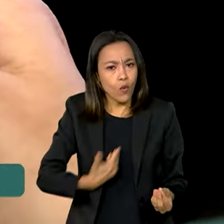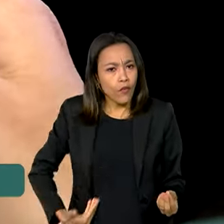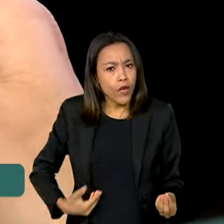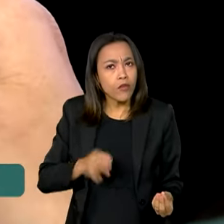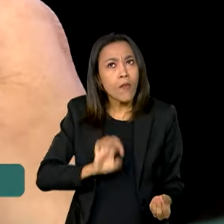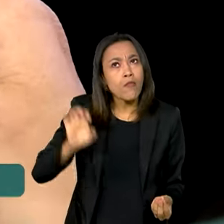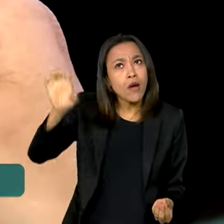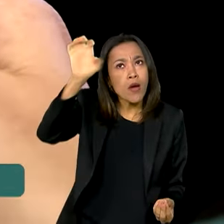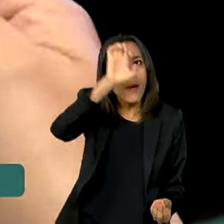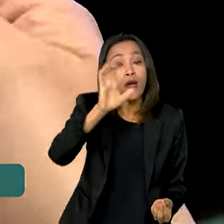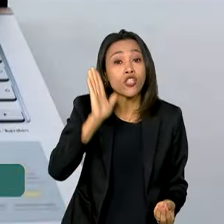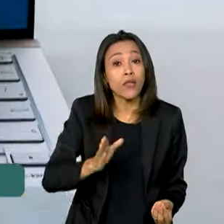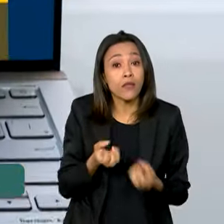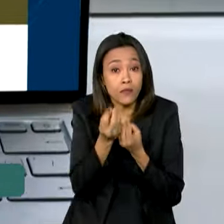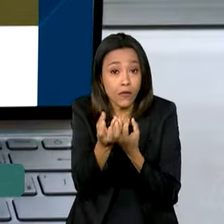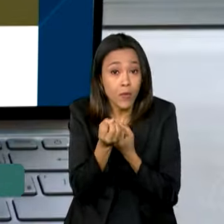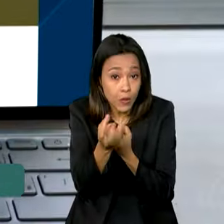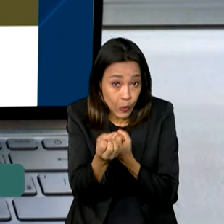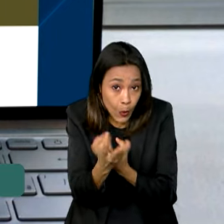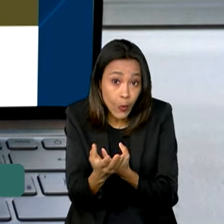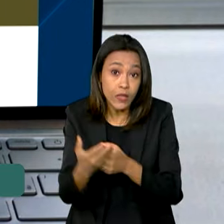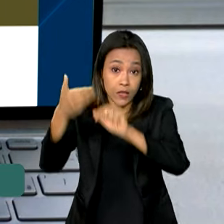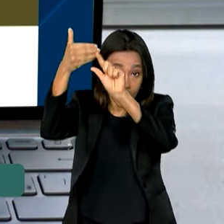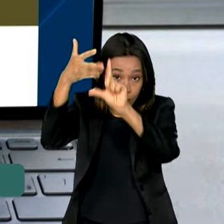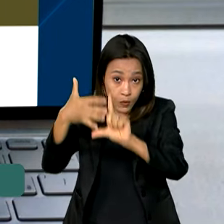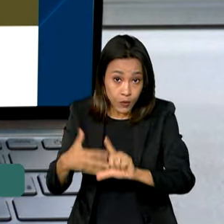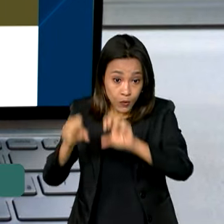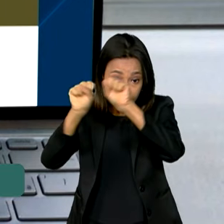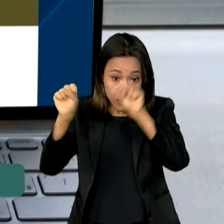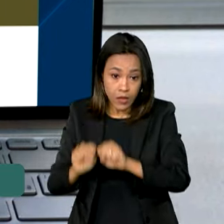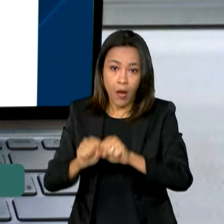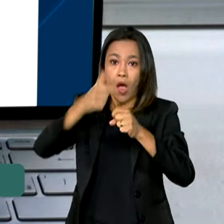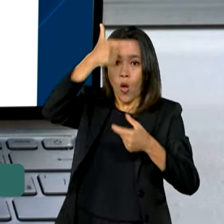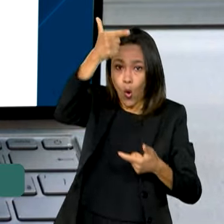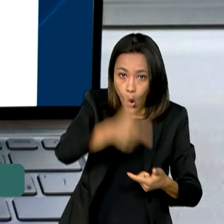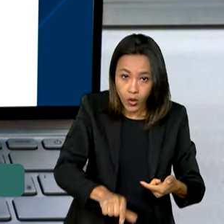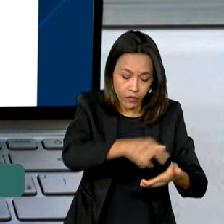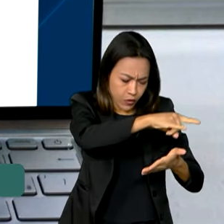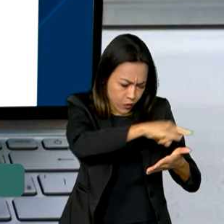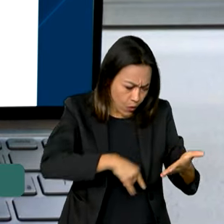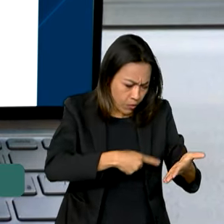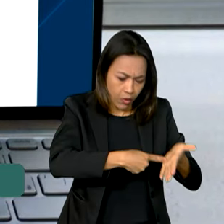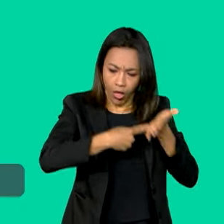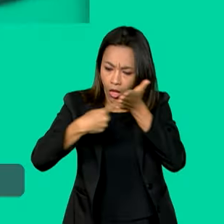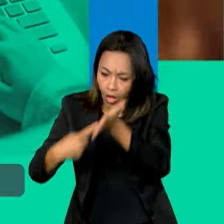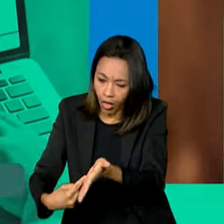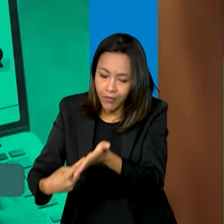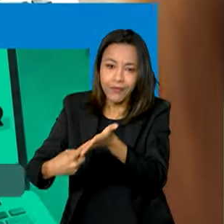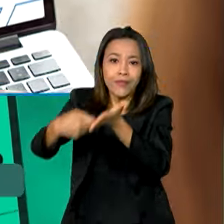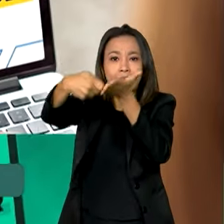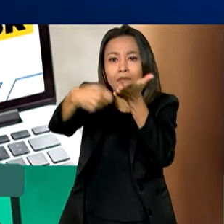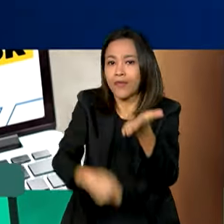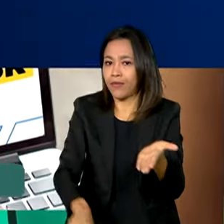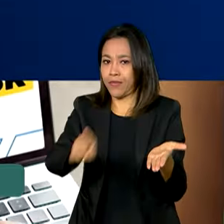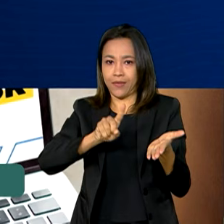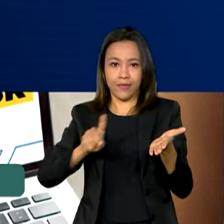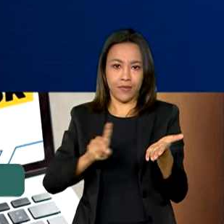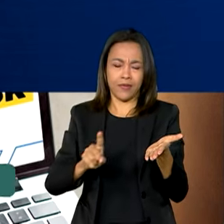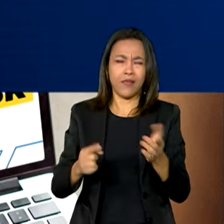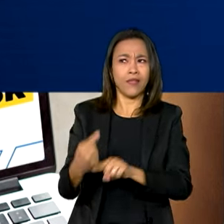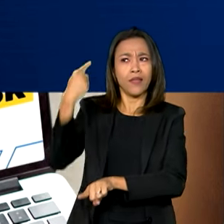as informações na base de dados, não será preciso reapresentar documentos e certidões. Desde o início